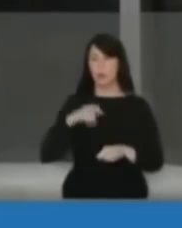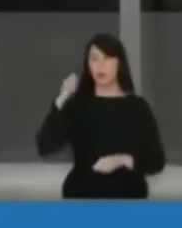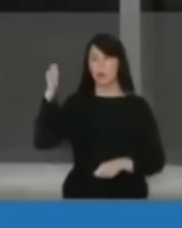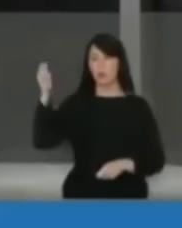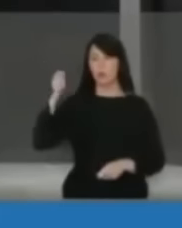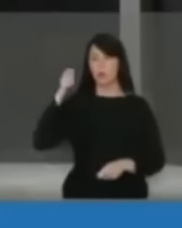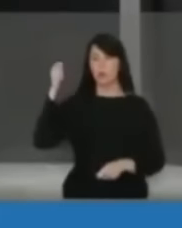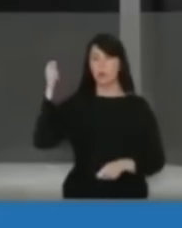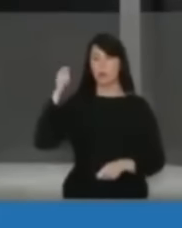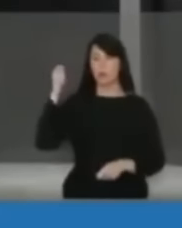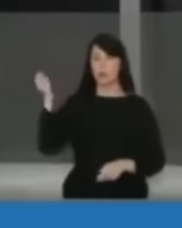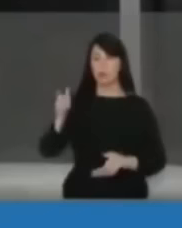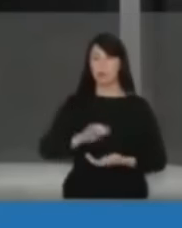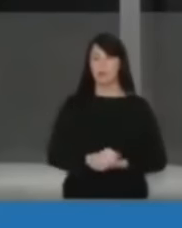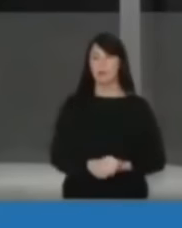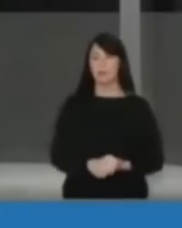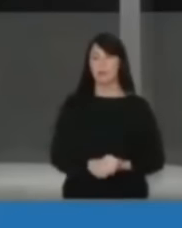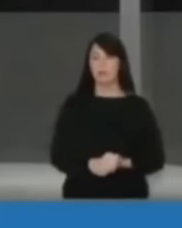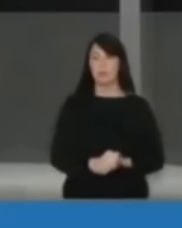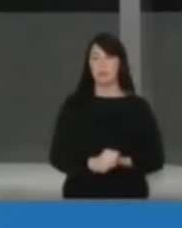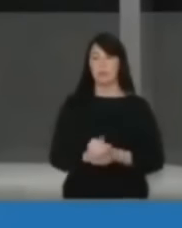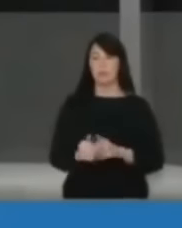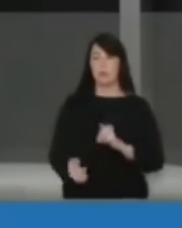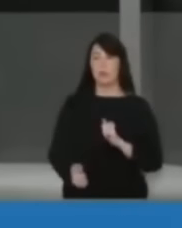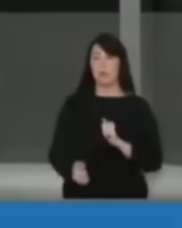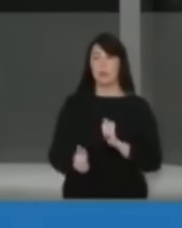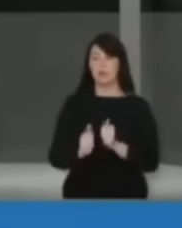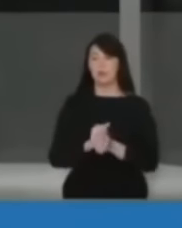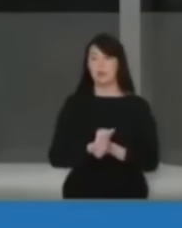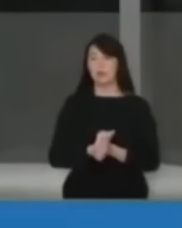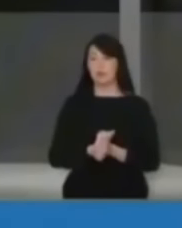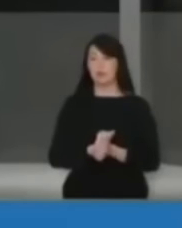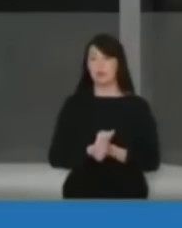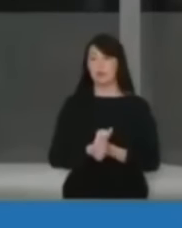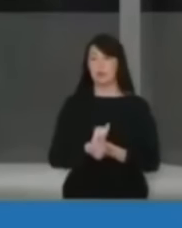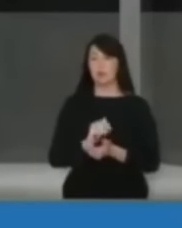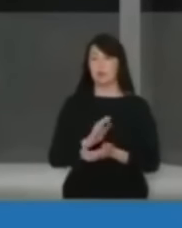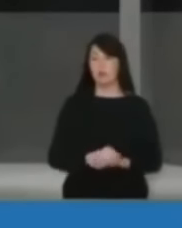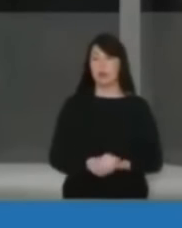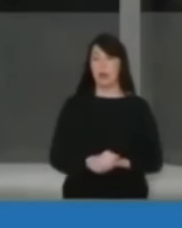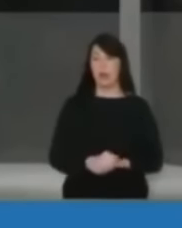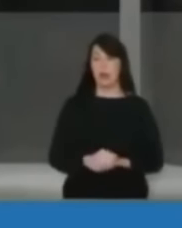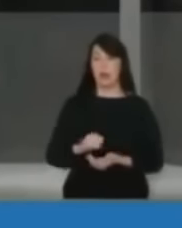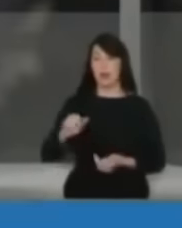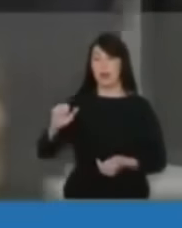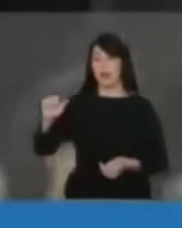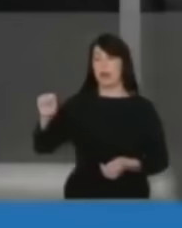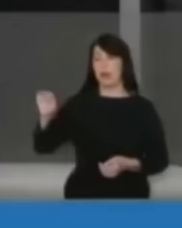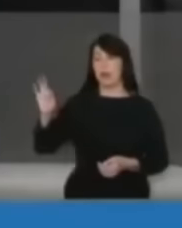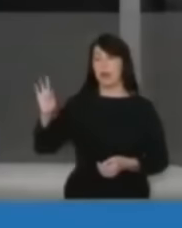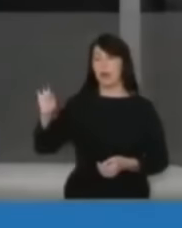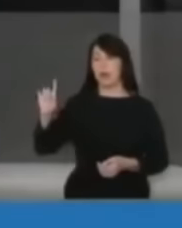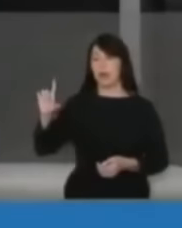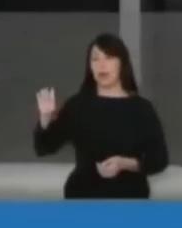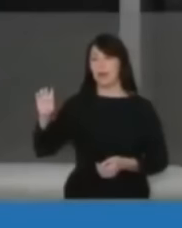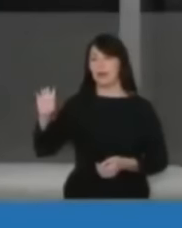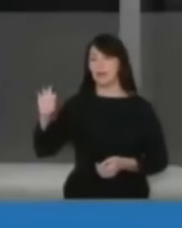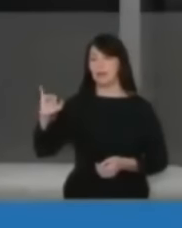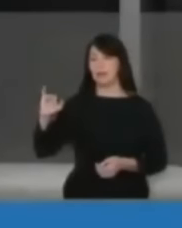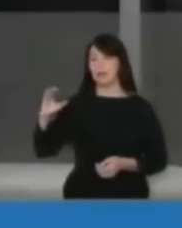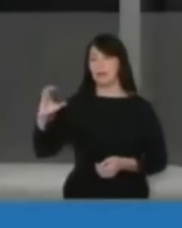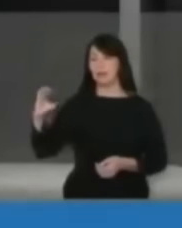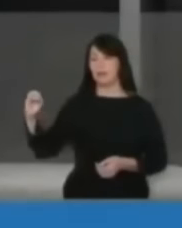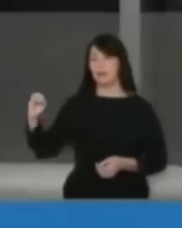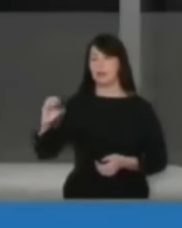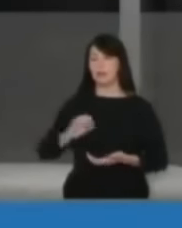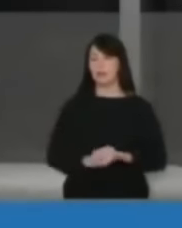do meu glorioso Clube Atlético Mineiro fez um ato excelente. 36 mil torcedores lotaram a